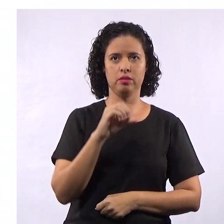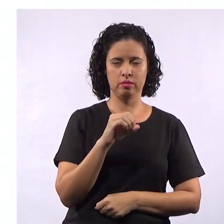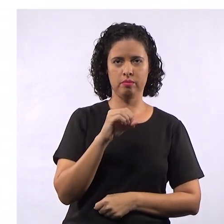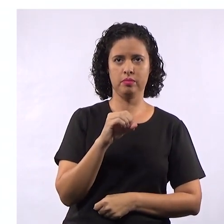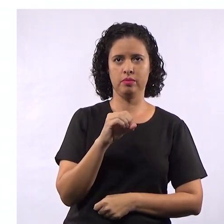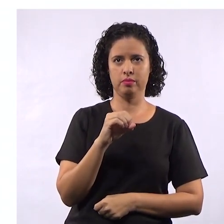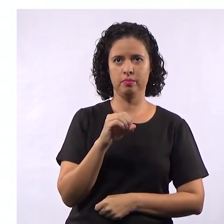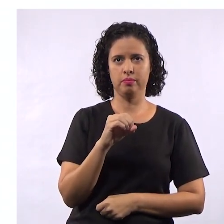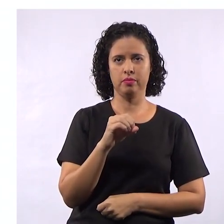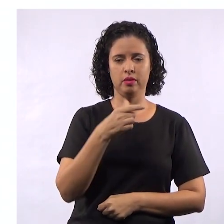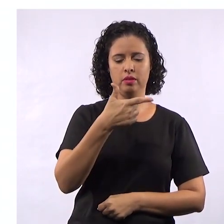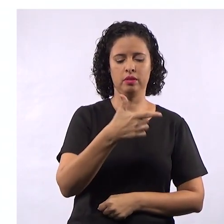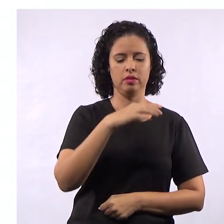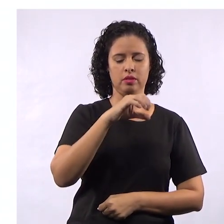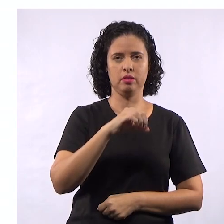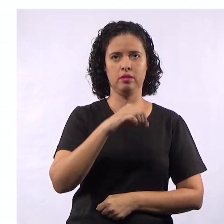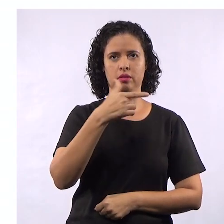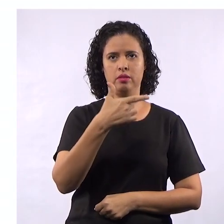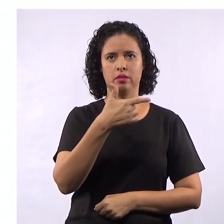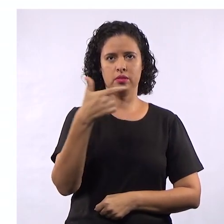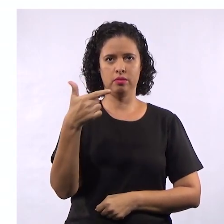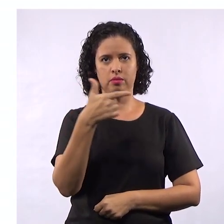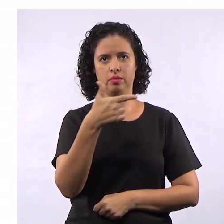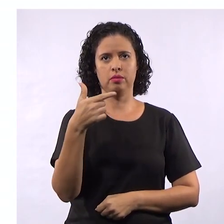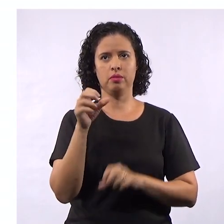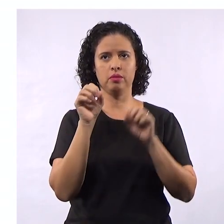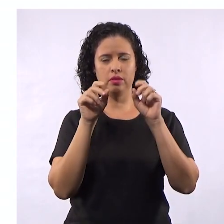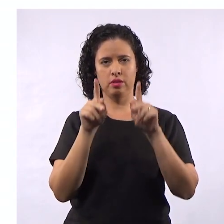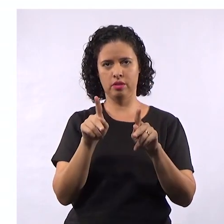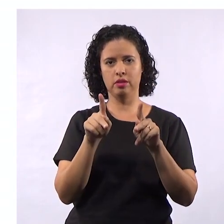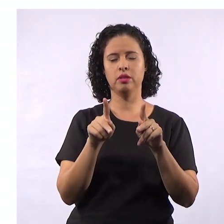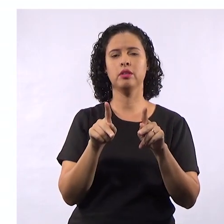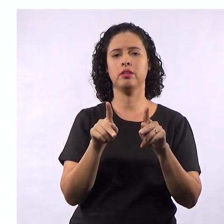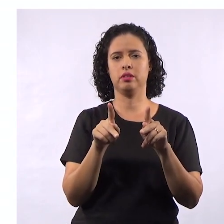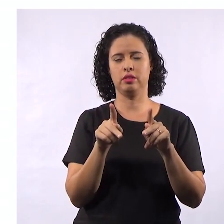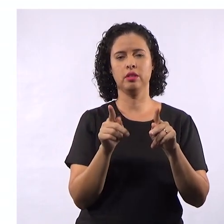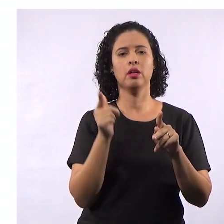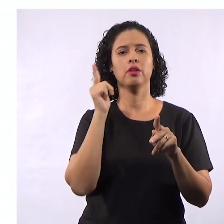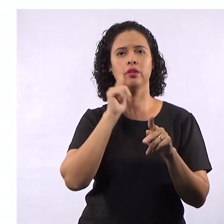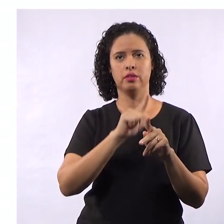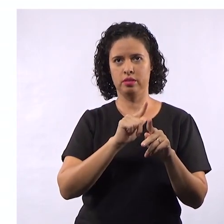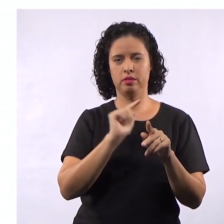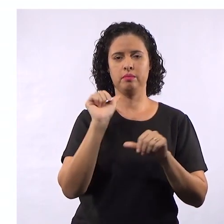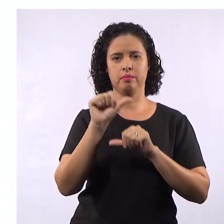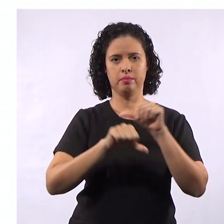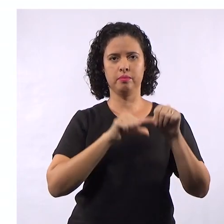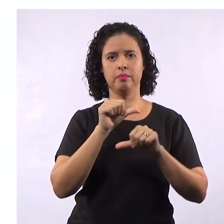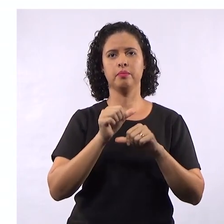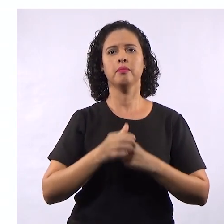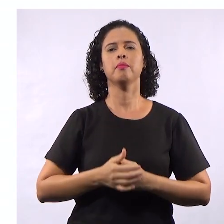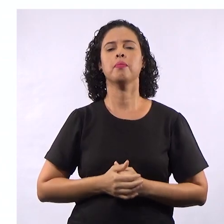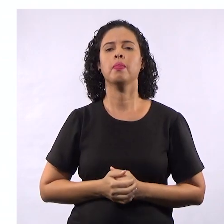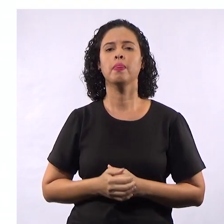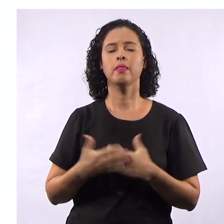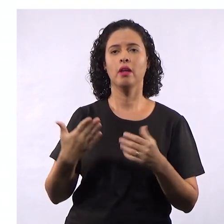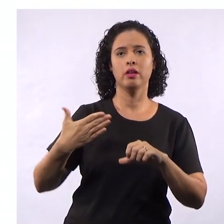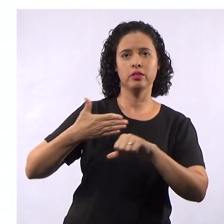de 2002, né, a gente fala assim, o novo Código Civil. Por quê? Olha só, o Código Civil anterior, ele era